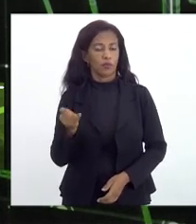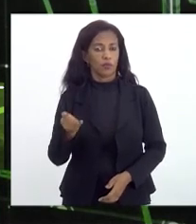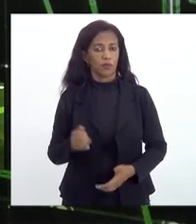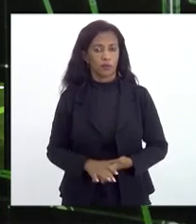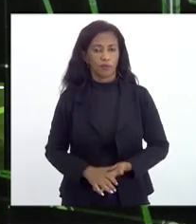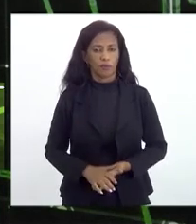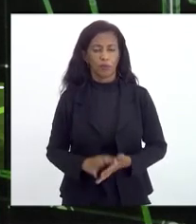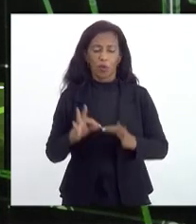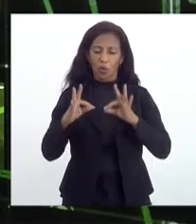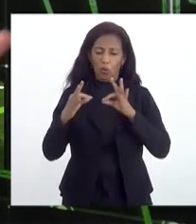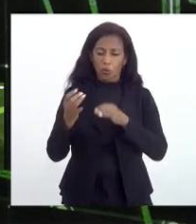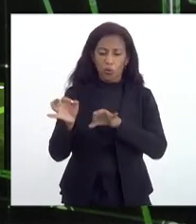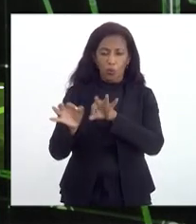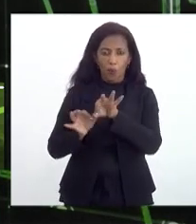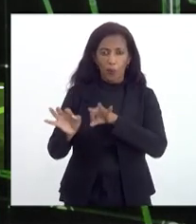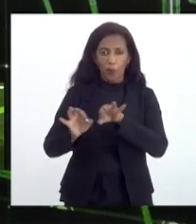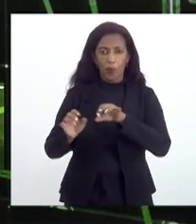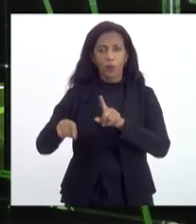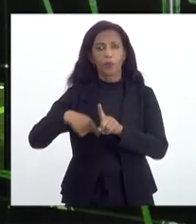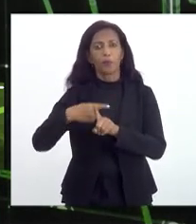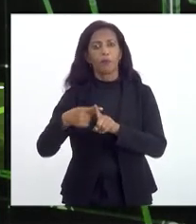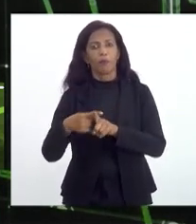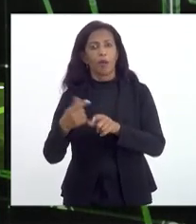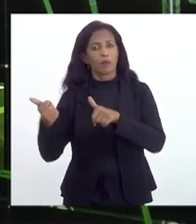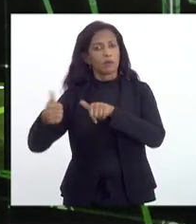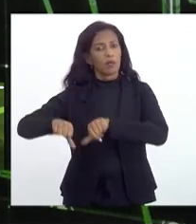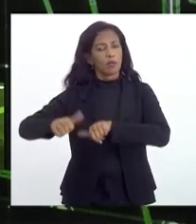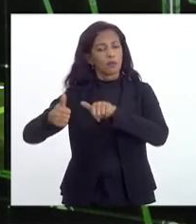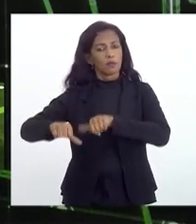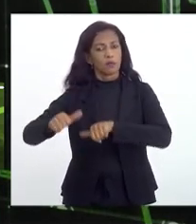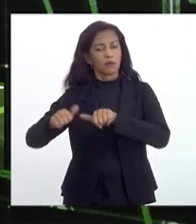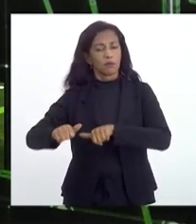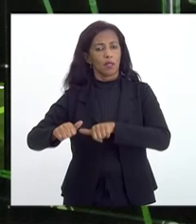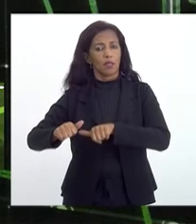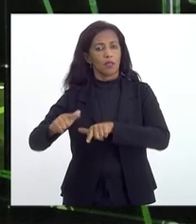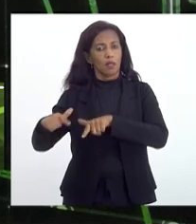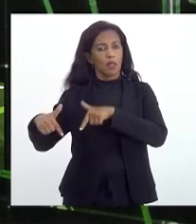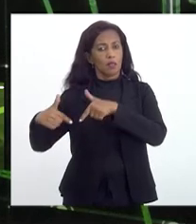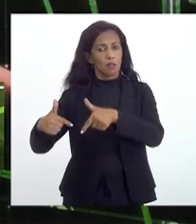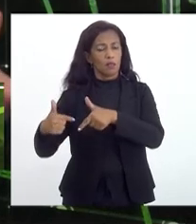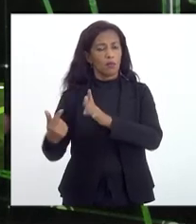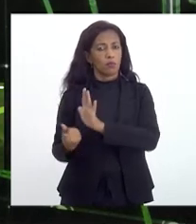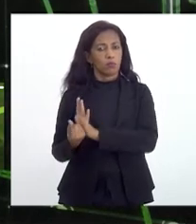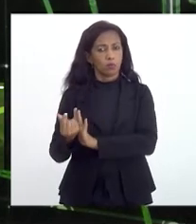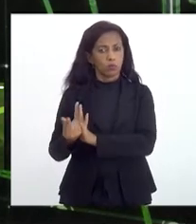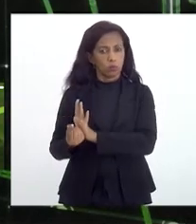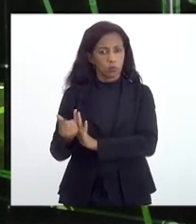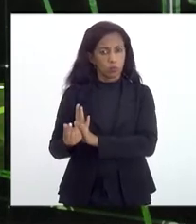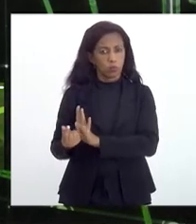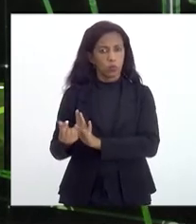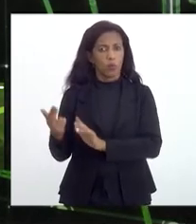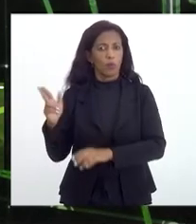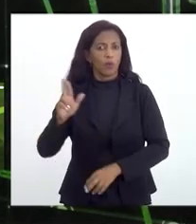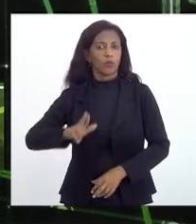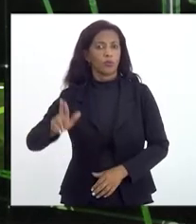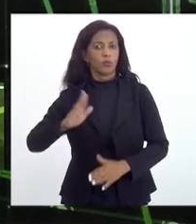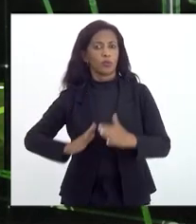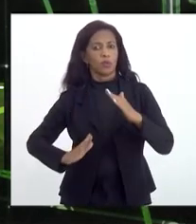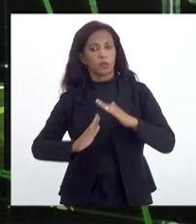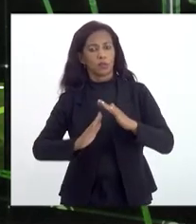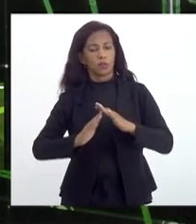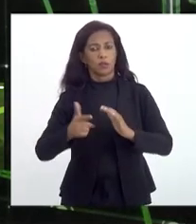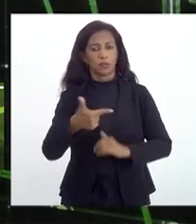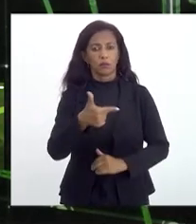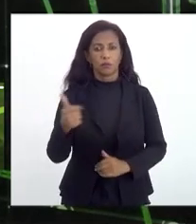Tudo refeito e ainda com a análise da execução orçamentária, por conta de utilizar teto de 21,